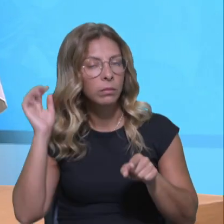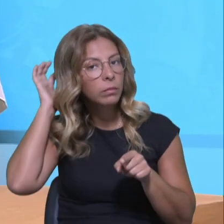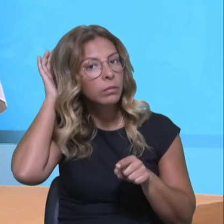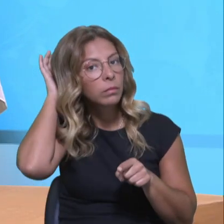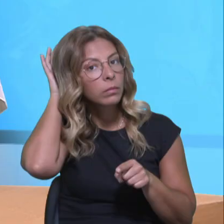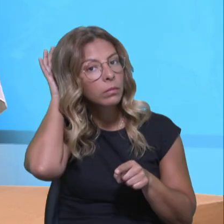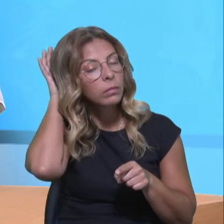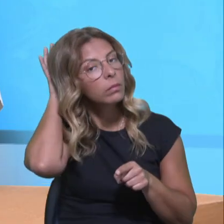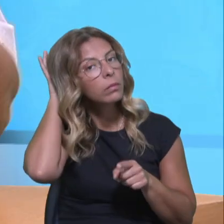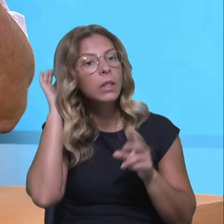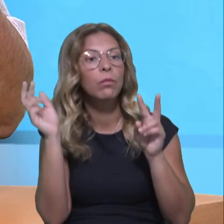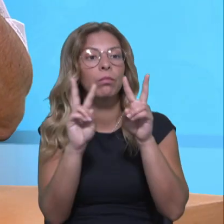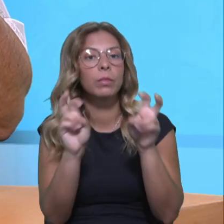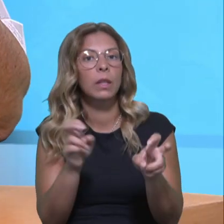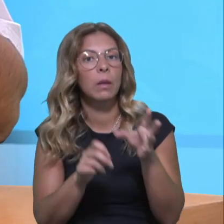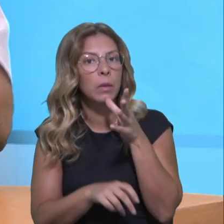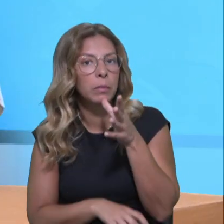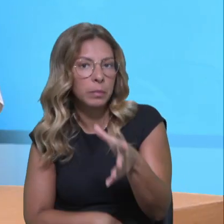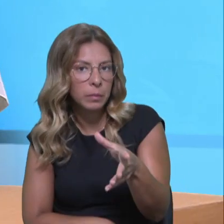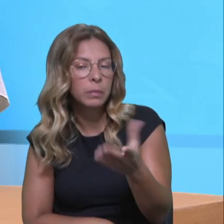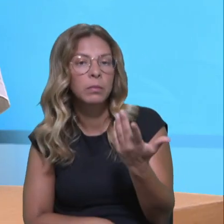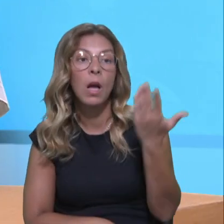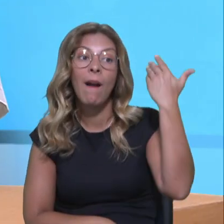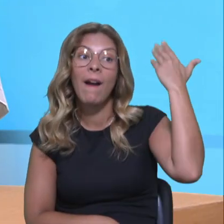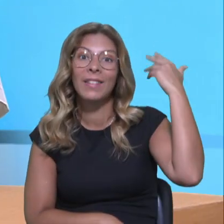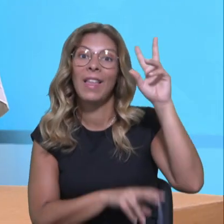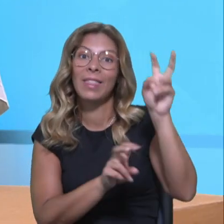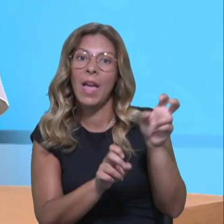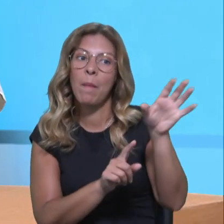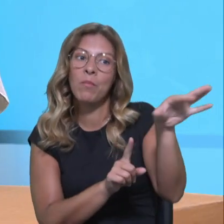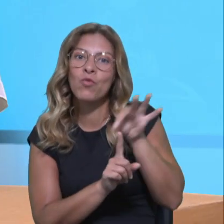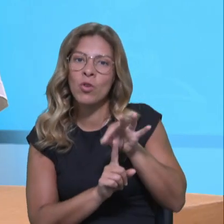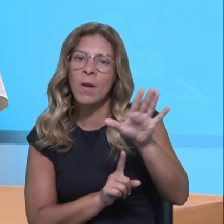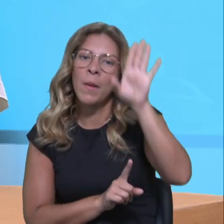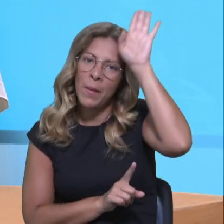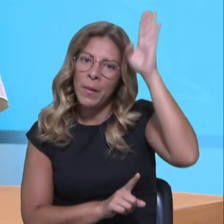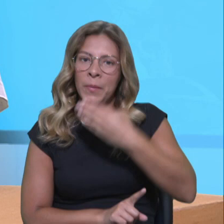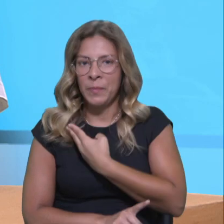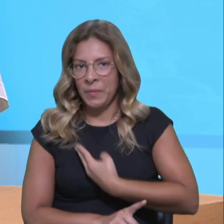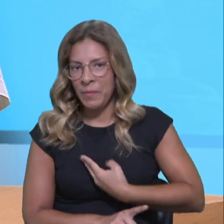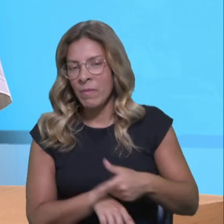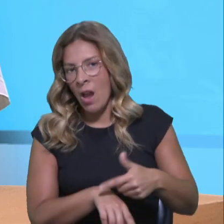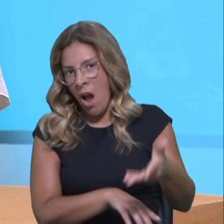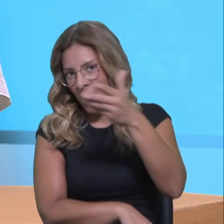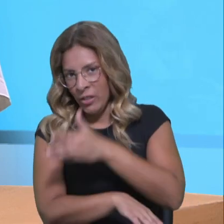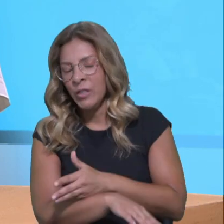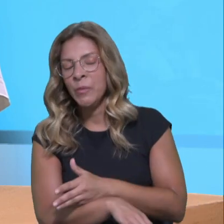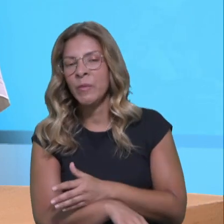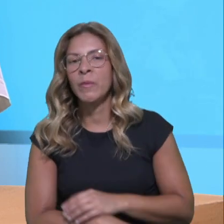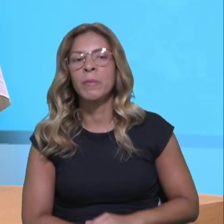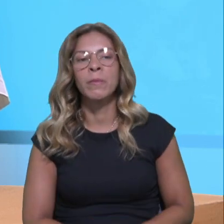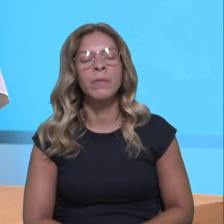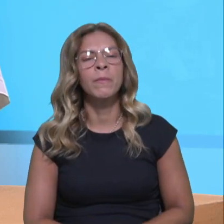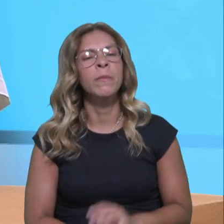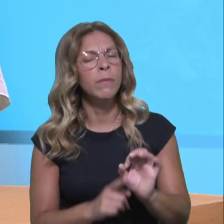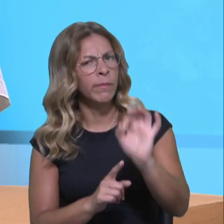o tema desta mensagem ainda foi escolhido pelo Papa Francisco e é o Papa Leão que escreve. Há uma nota